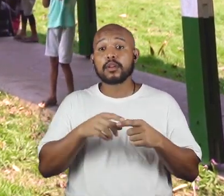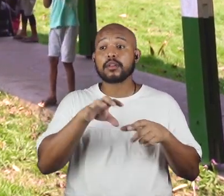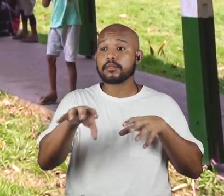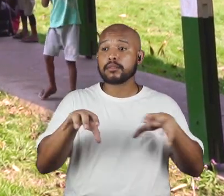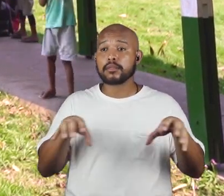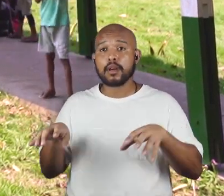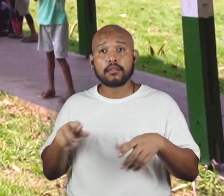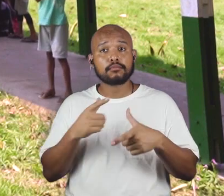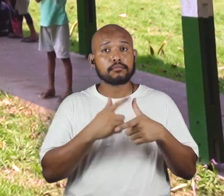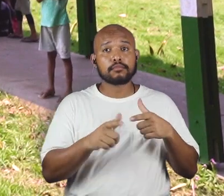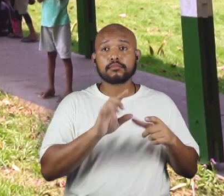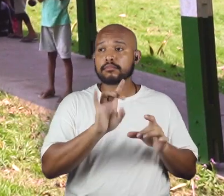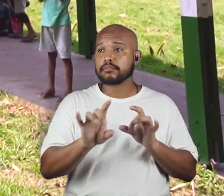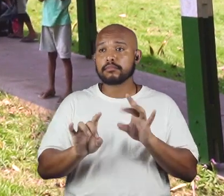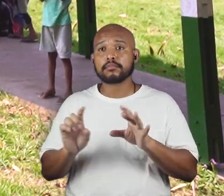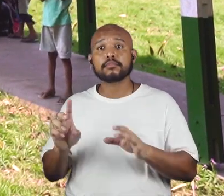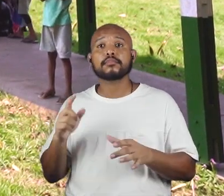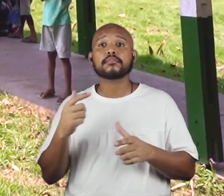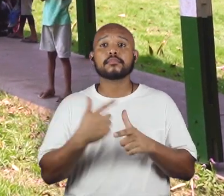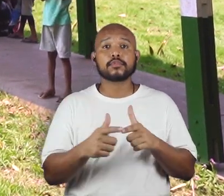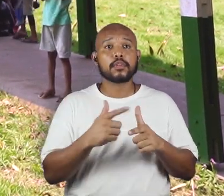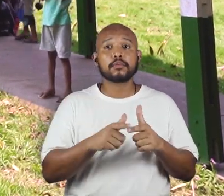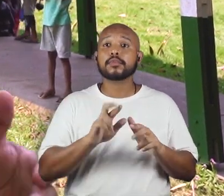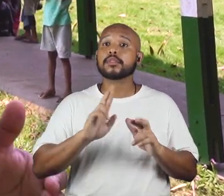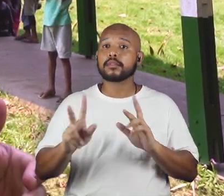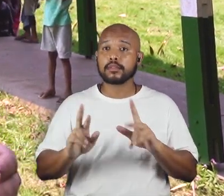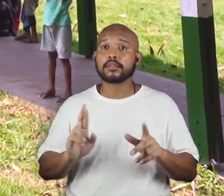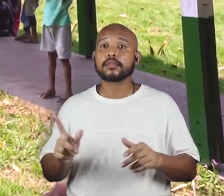Primeiramente, é necessário ouvir a comunidade,